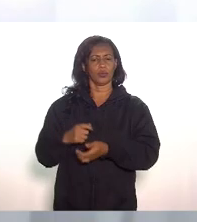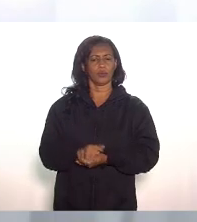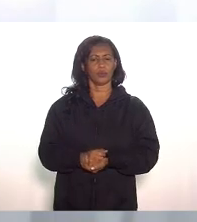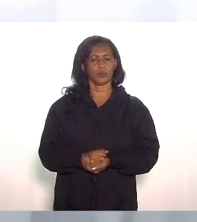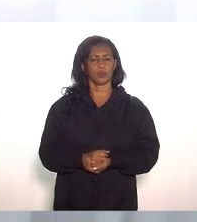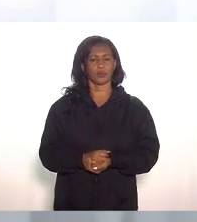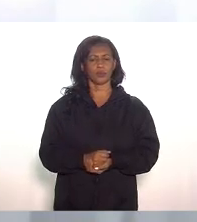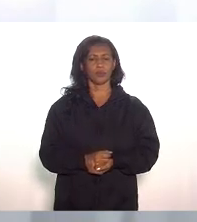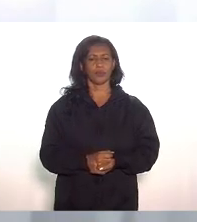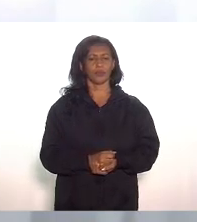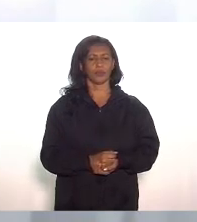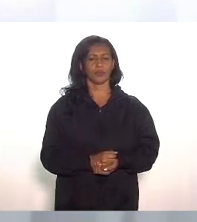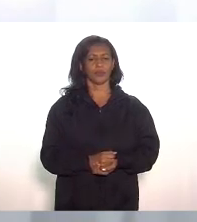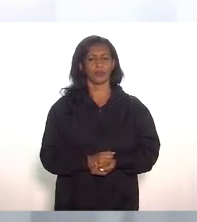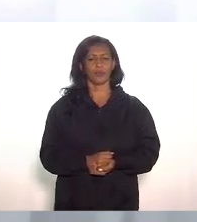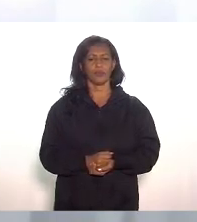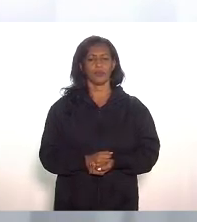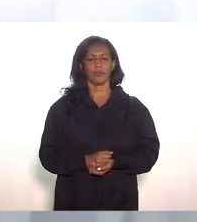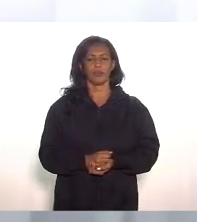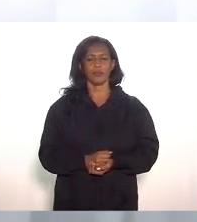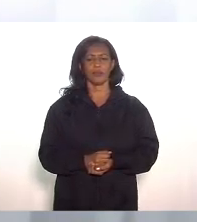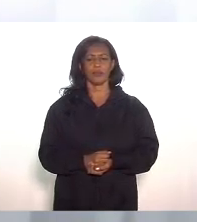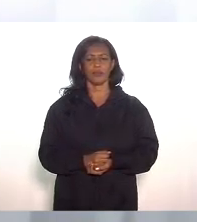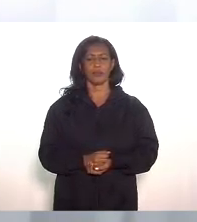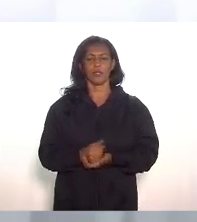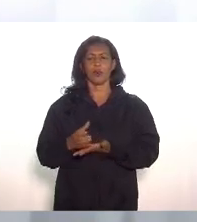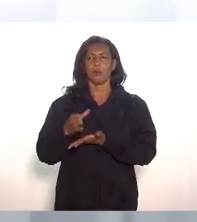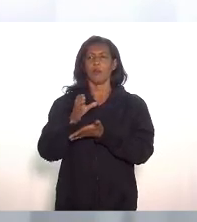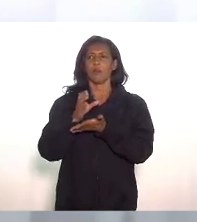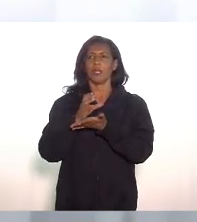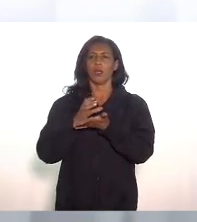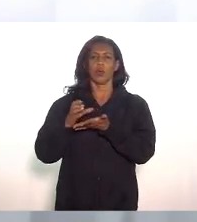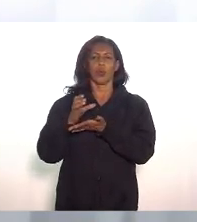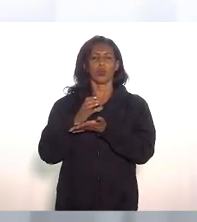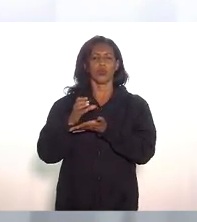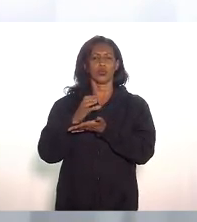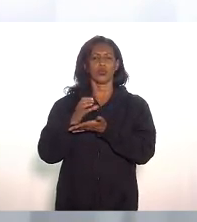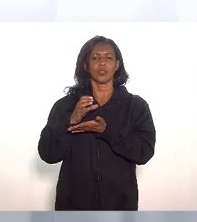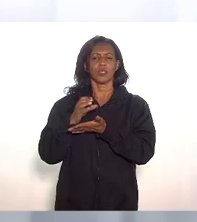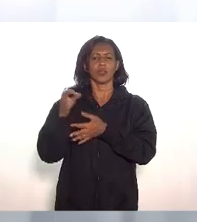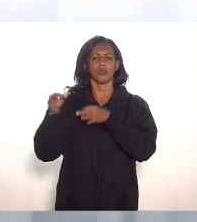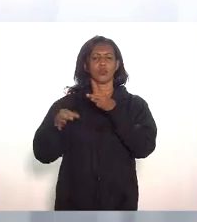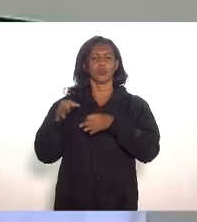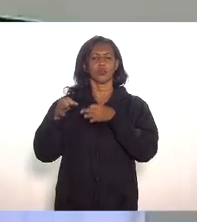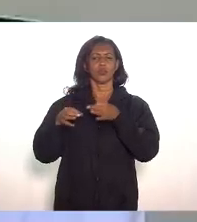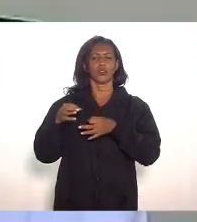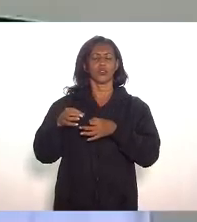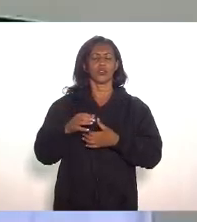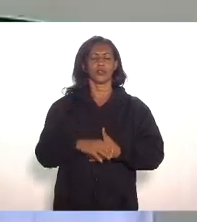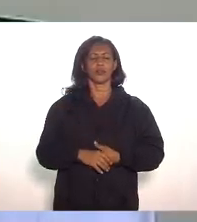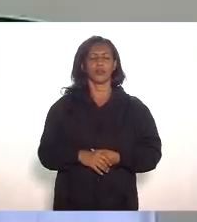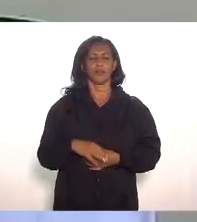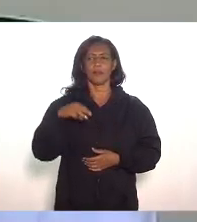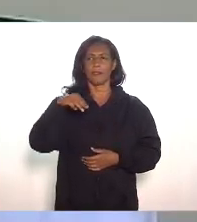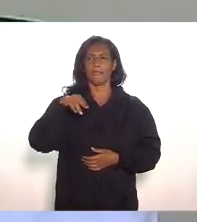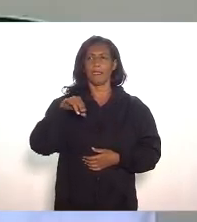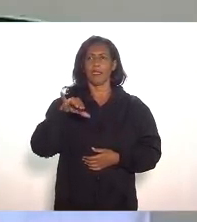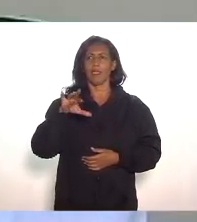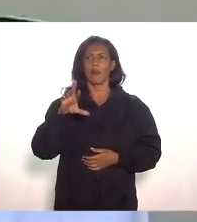Dar o parecer, emitir o parecer pela Constituição e Justiça, deputado Márcio Pacheco. Senhora Presidente, o parecer é